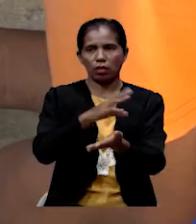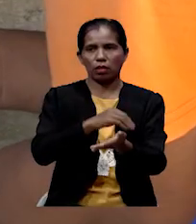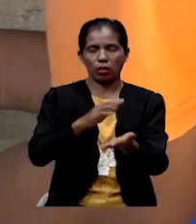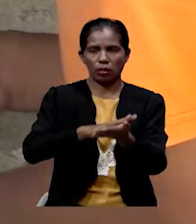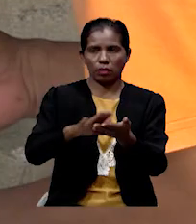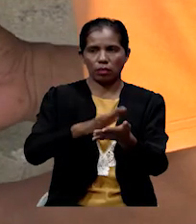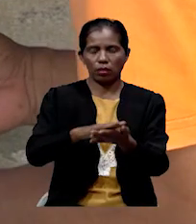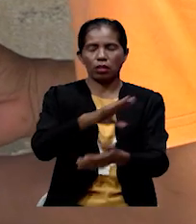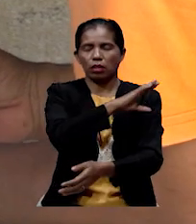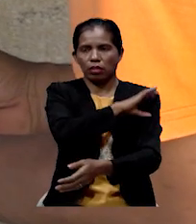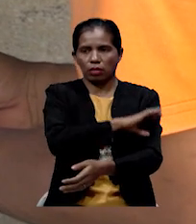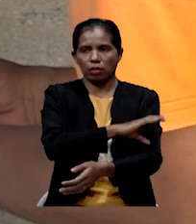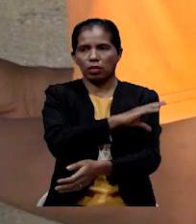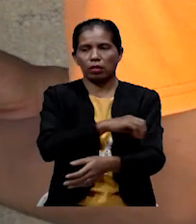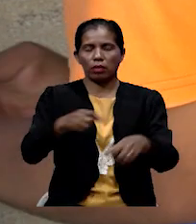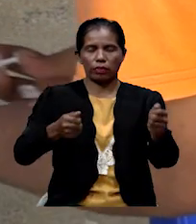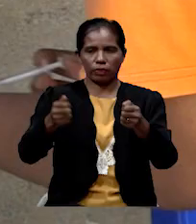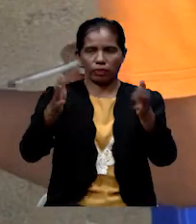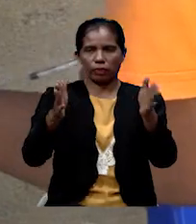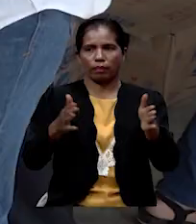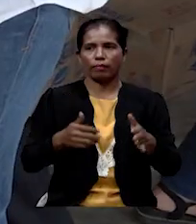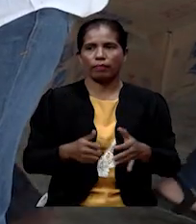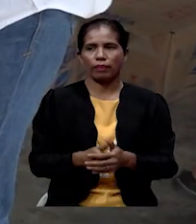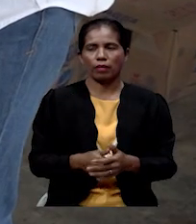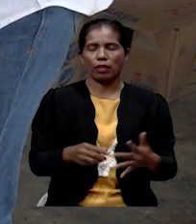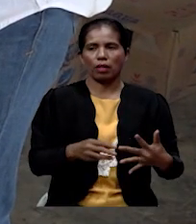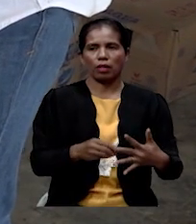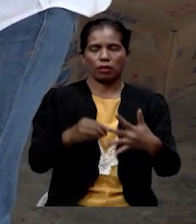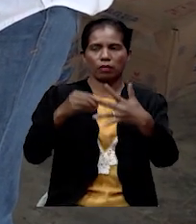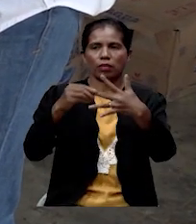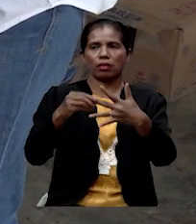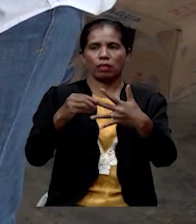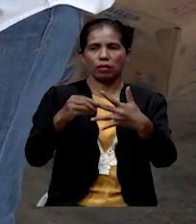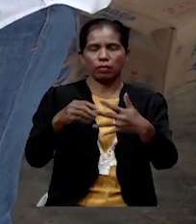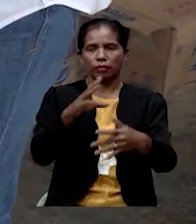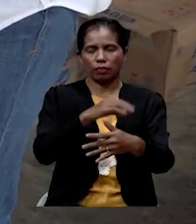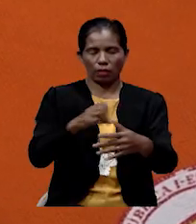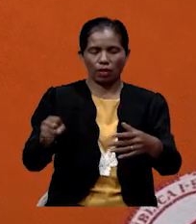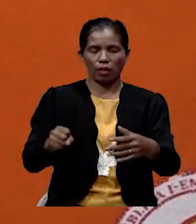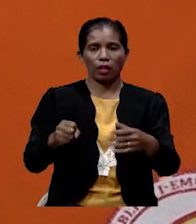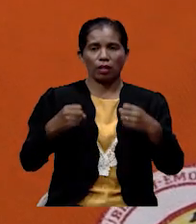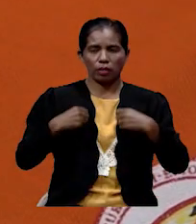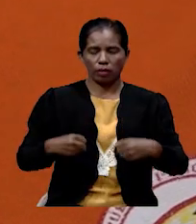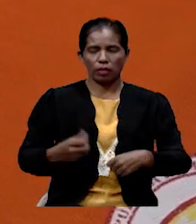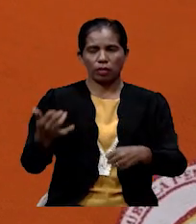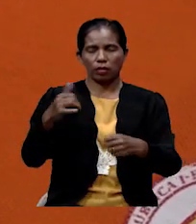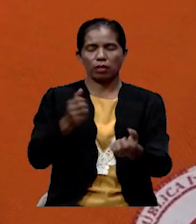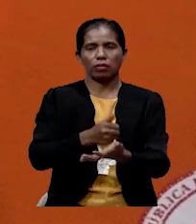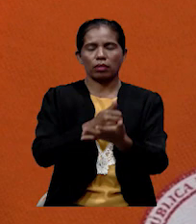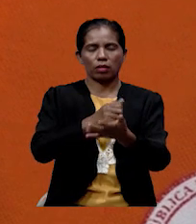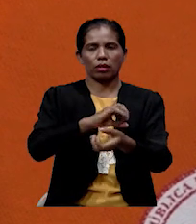limpeza, segurança no motorista. Específico ba iha profesional saúde sira atende ia serviço